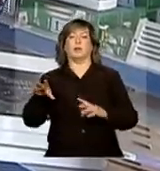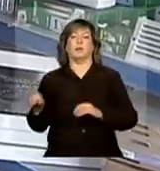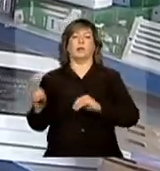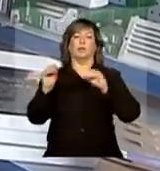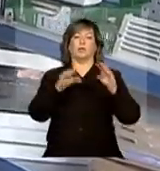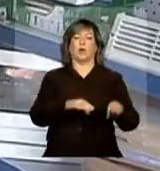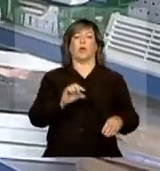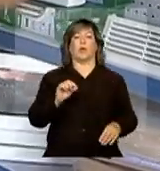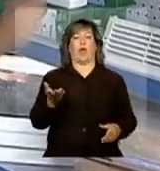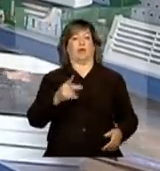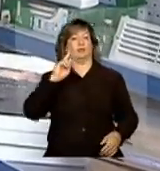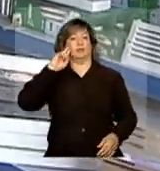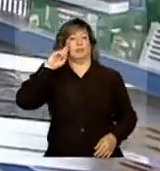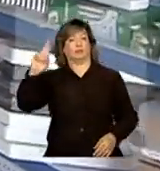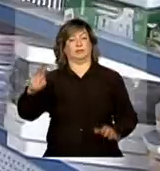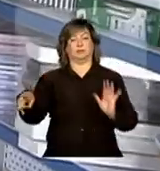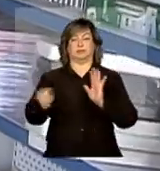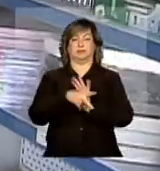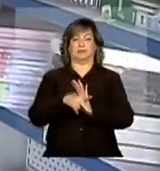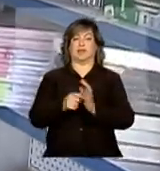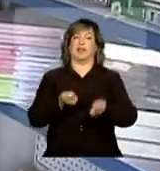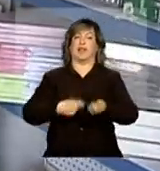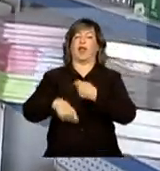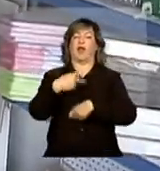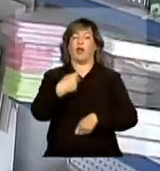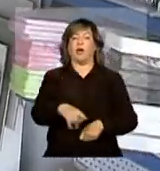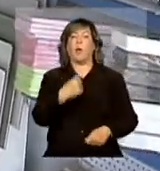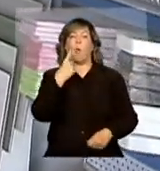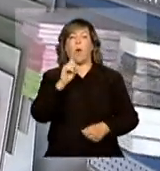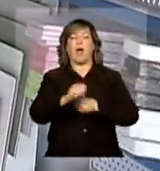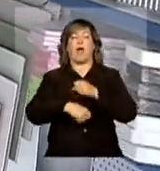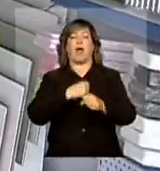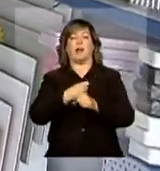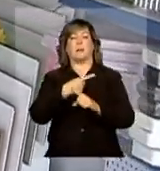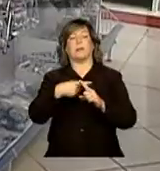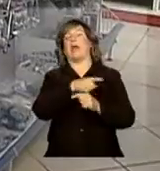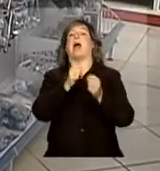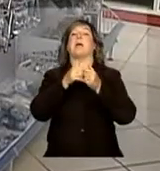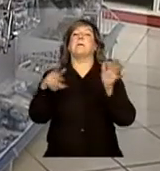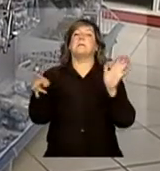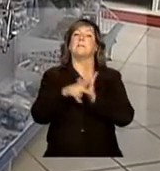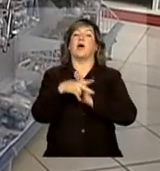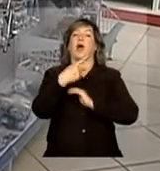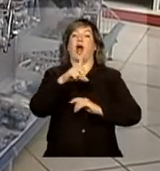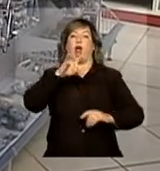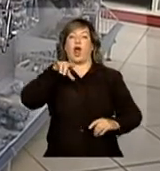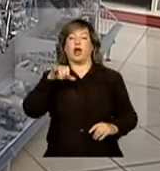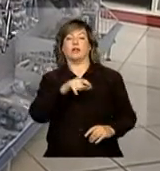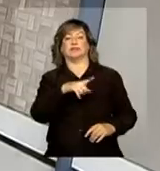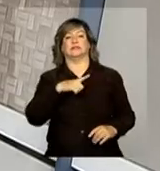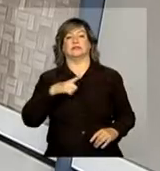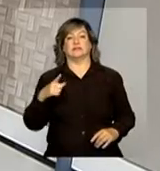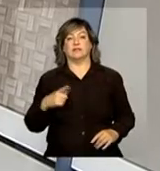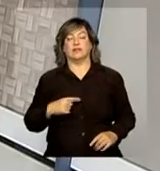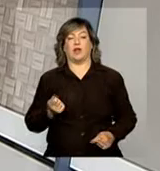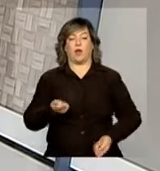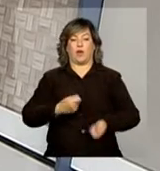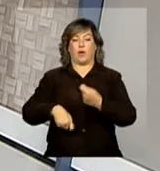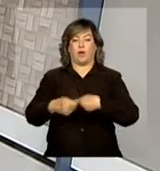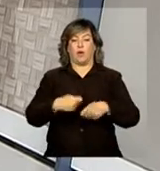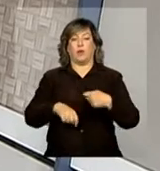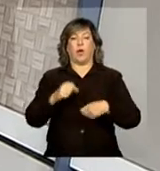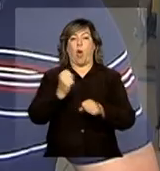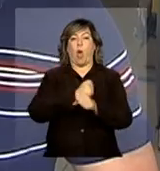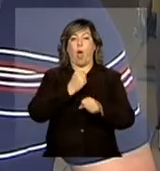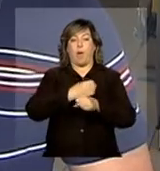balcão e virou patrão. Há um ano e meio, abriu a própria loja e comercializa do básico ao acabamento em